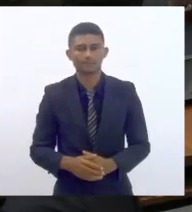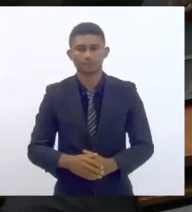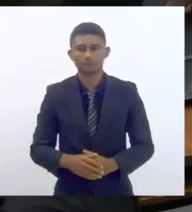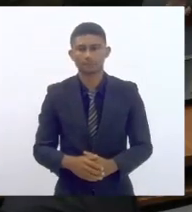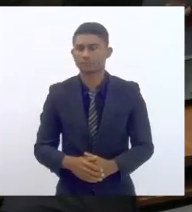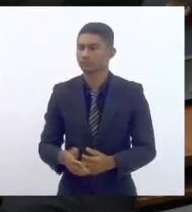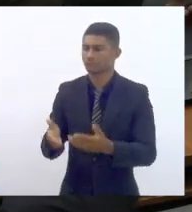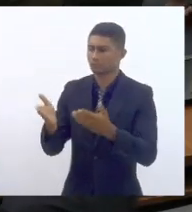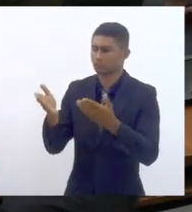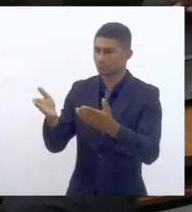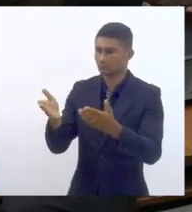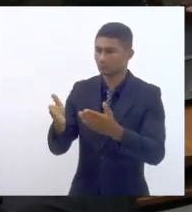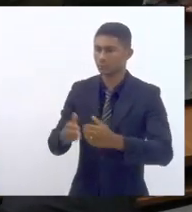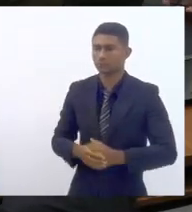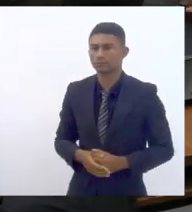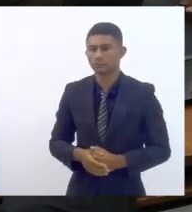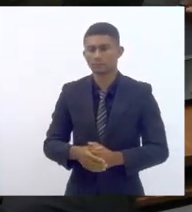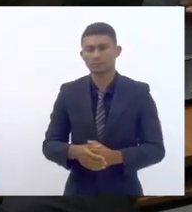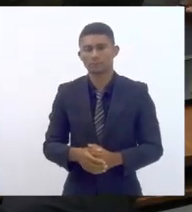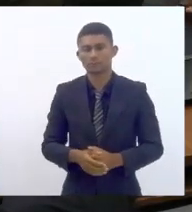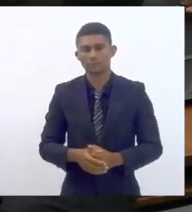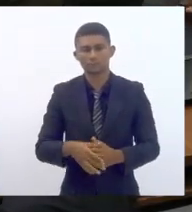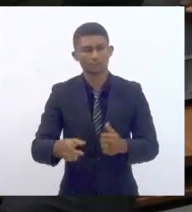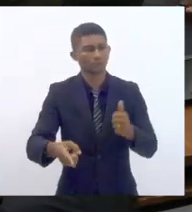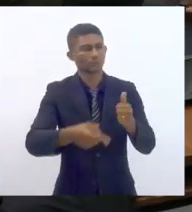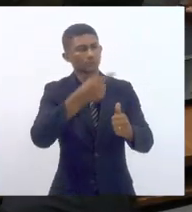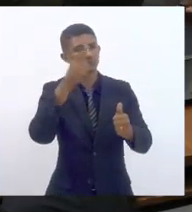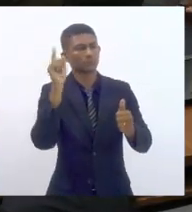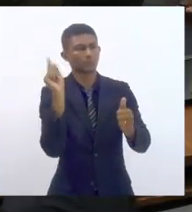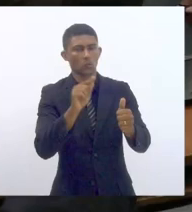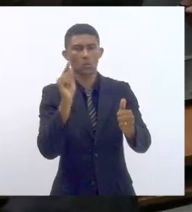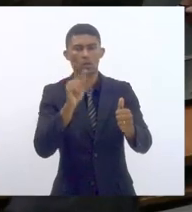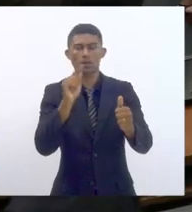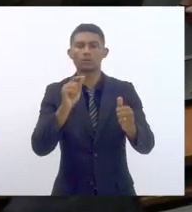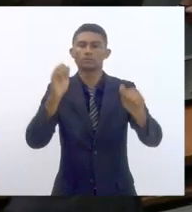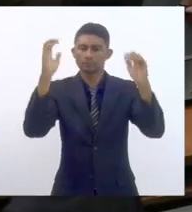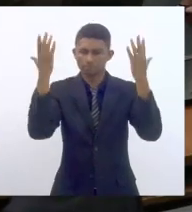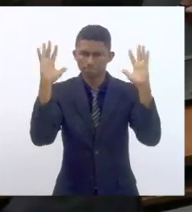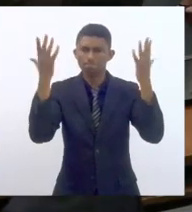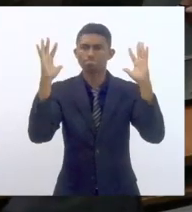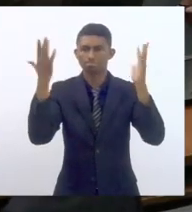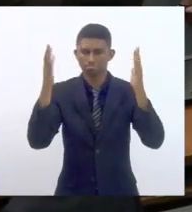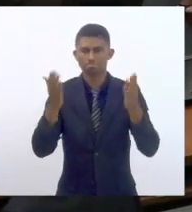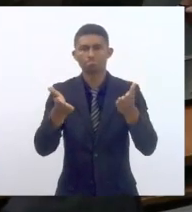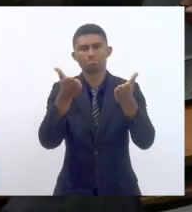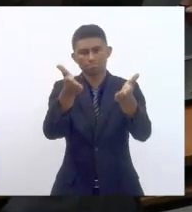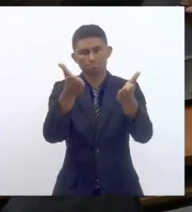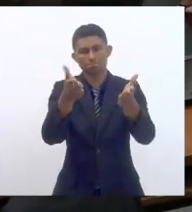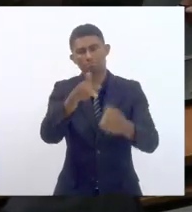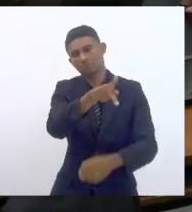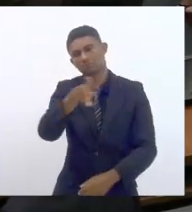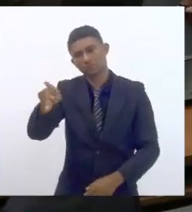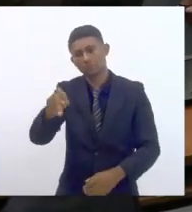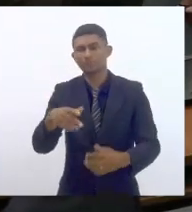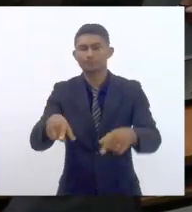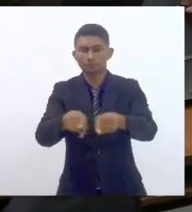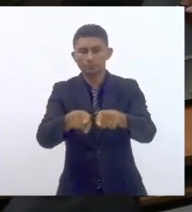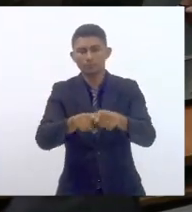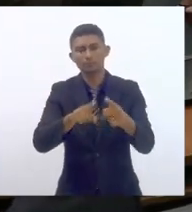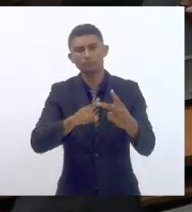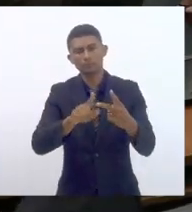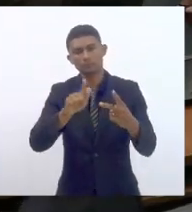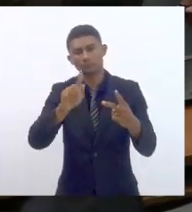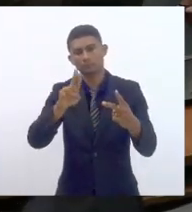Sim, por favor. Presidente. Então, presidente, primeiro eu queria parabenizar Vossa Excelência, parabenizar também o